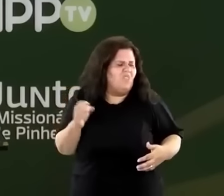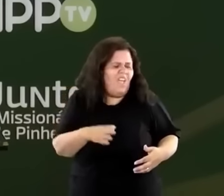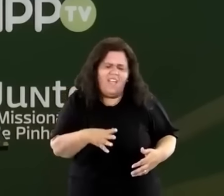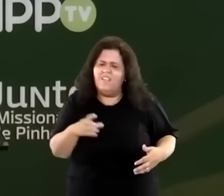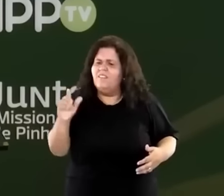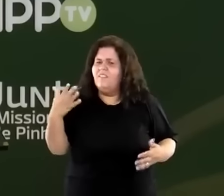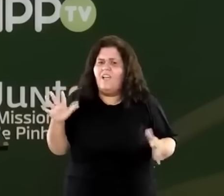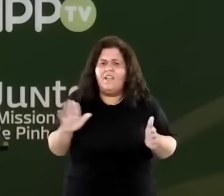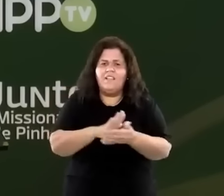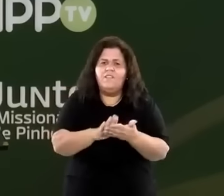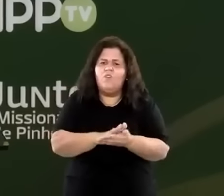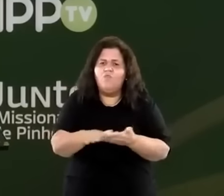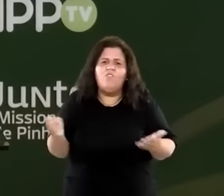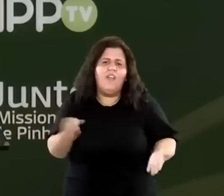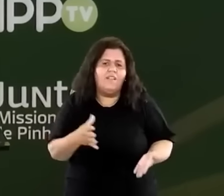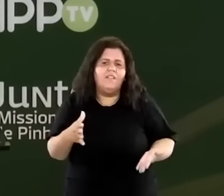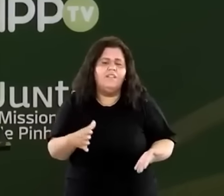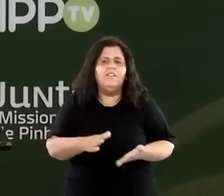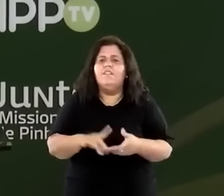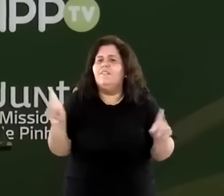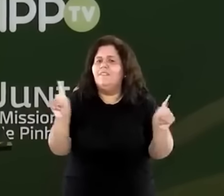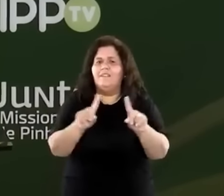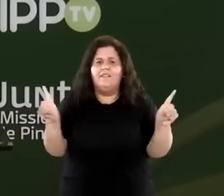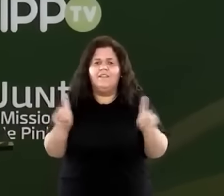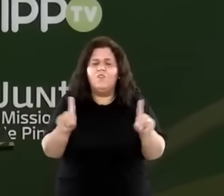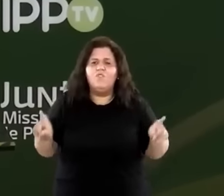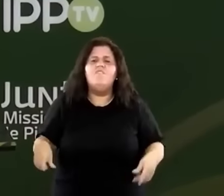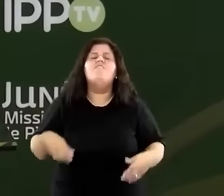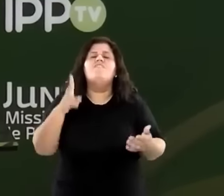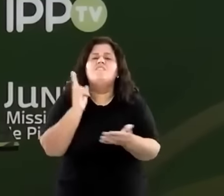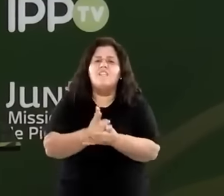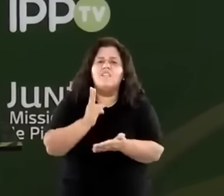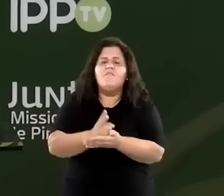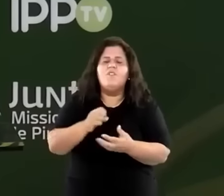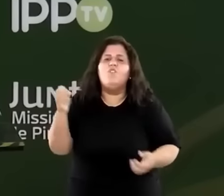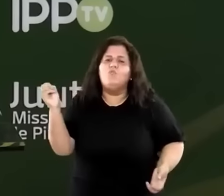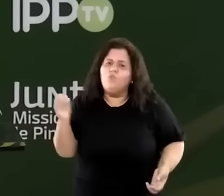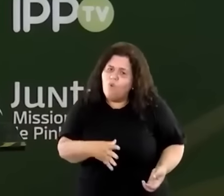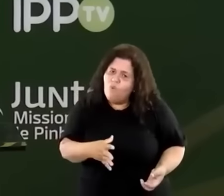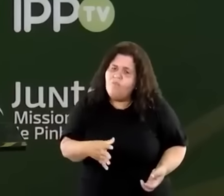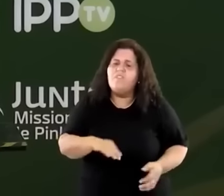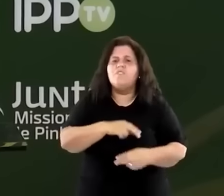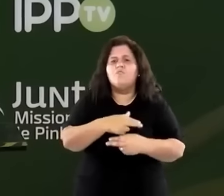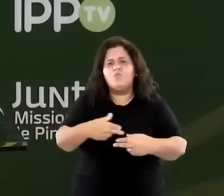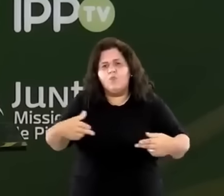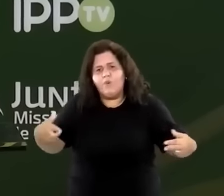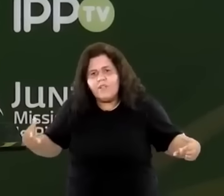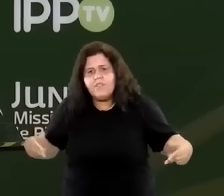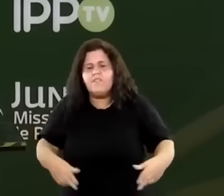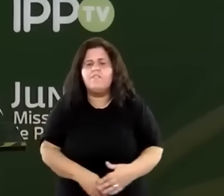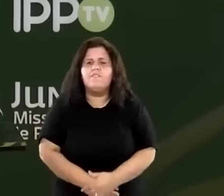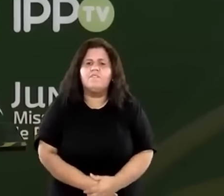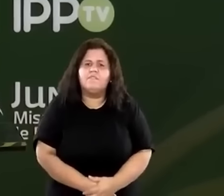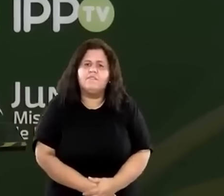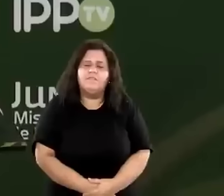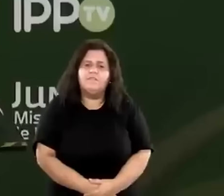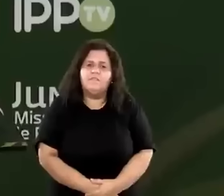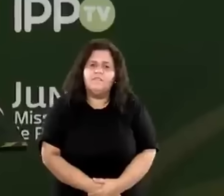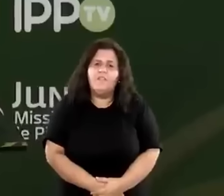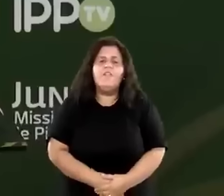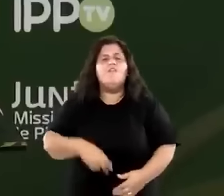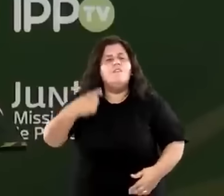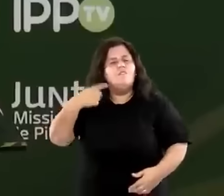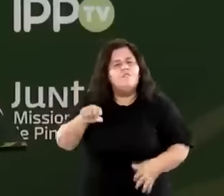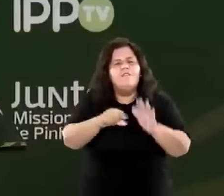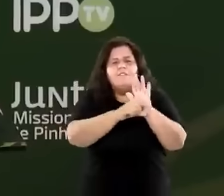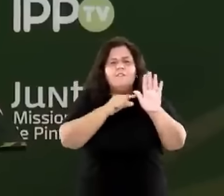eternamente dinâmico nós vamos servi-lo nós vamos adorá-lo mas notem mais que